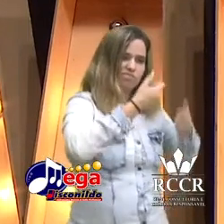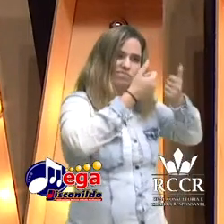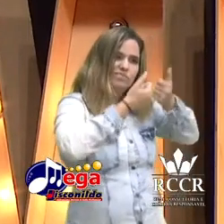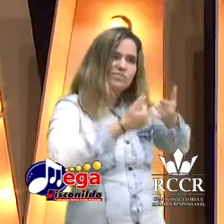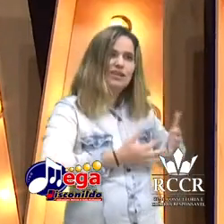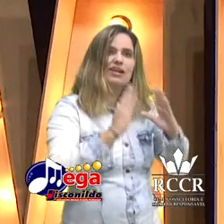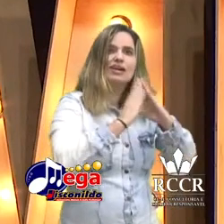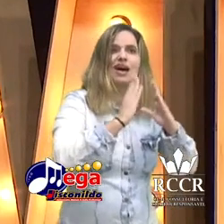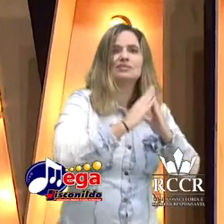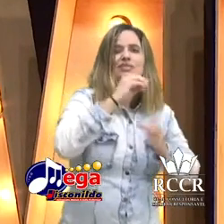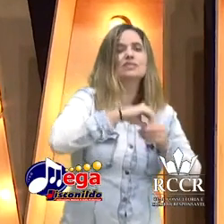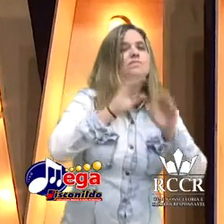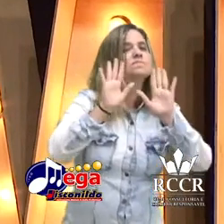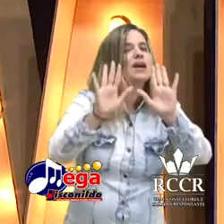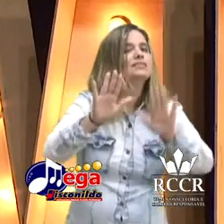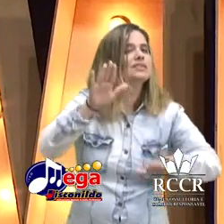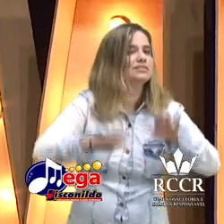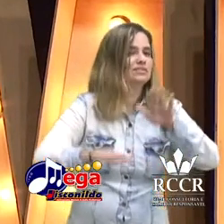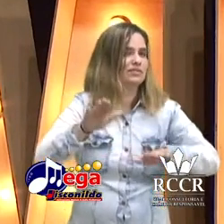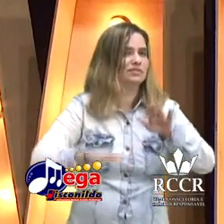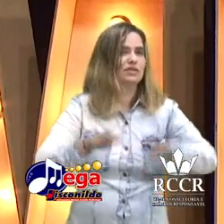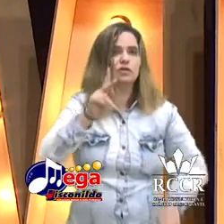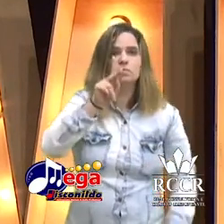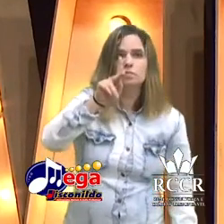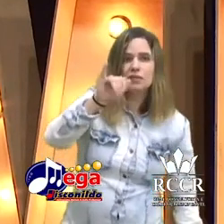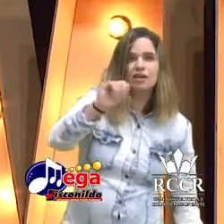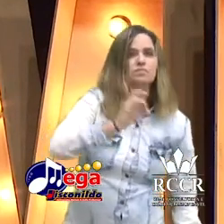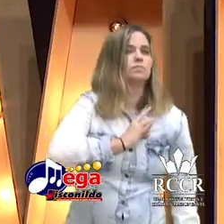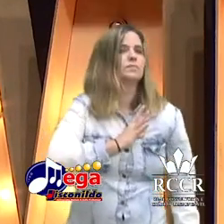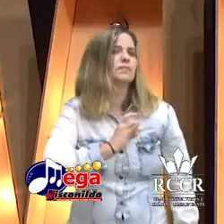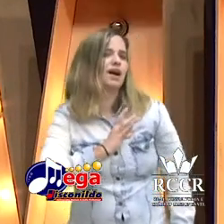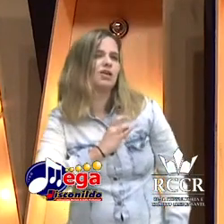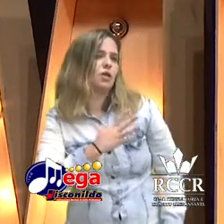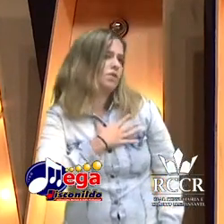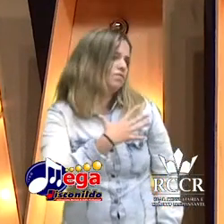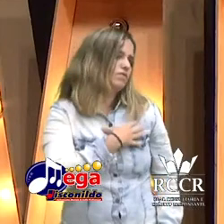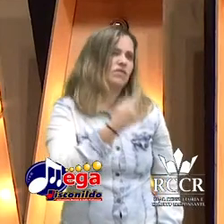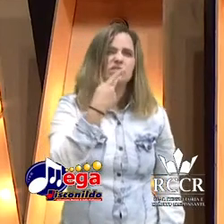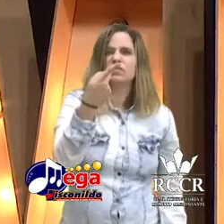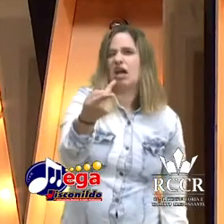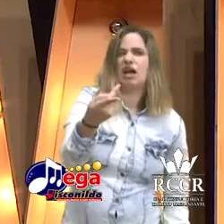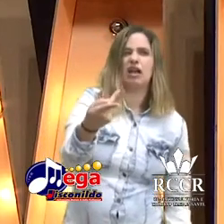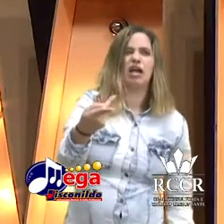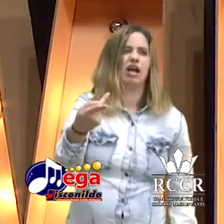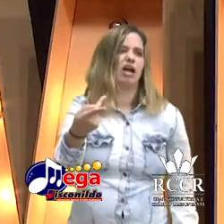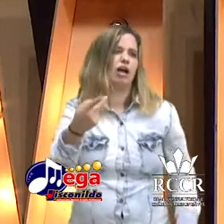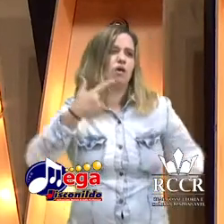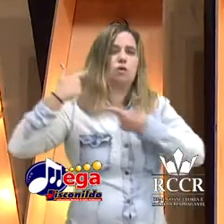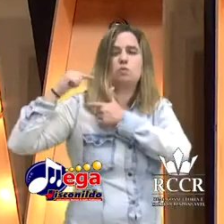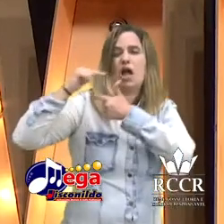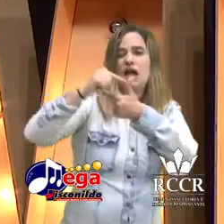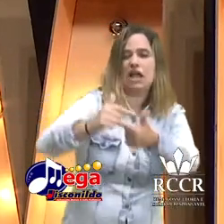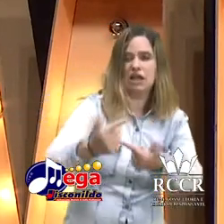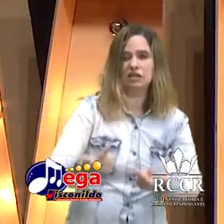meu pai é religioso. Ei, nós temos que ser honestos dentro de casa e lutar contra tudo que ataca a família. Quando